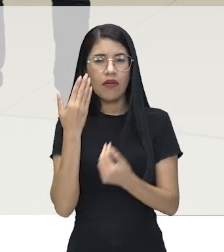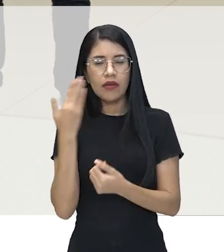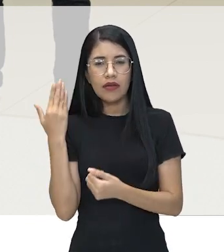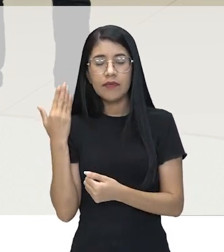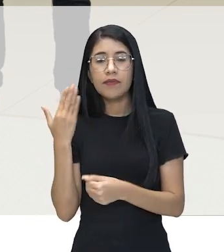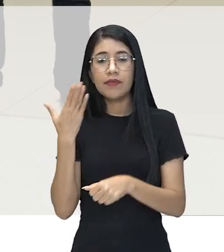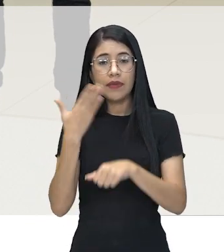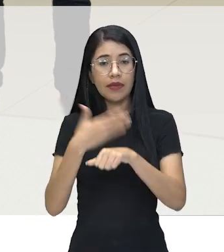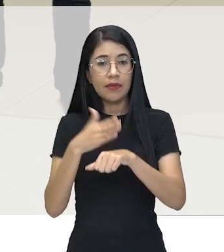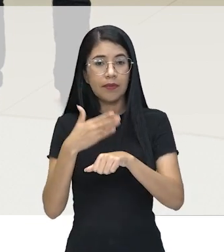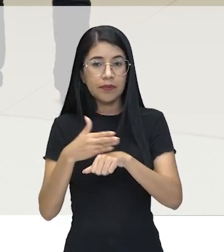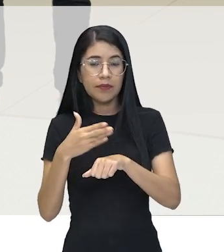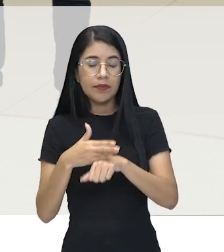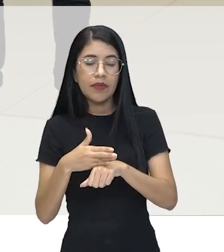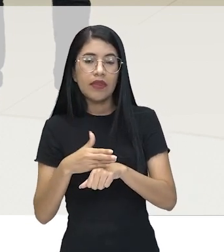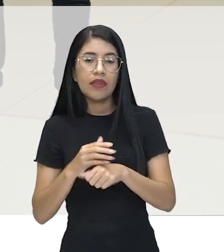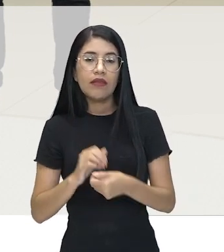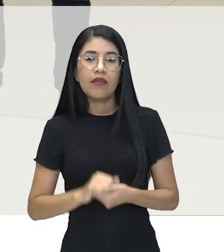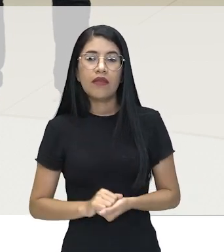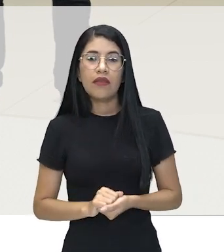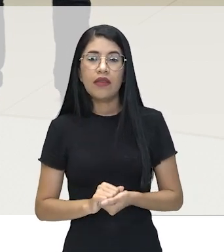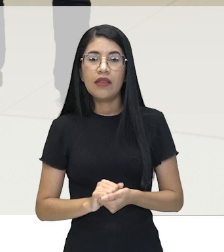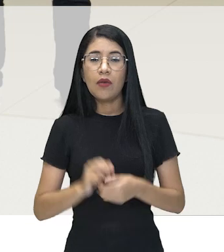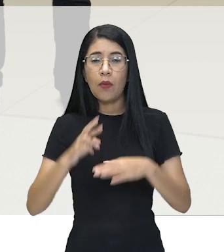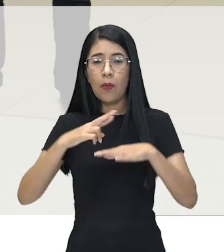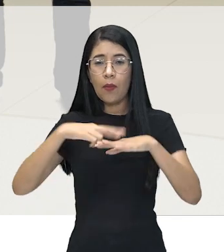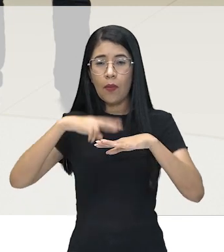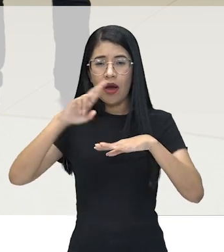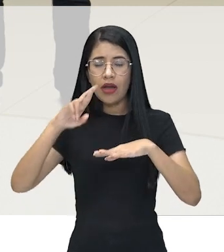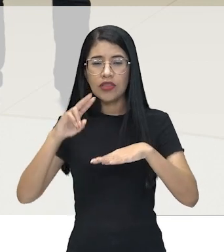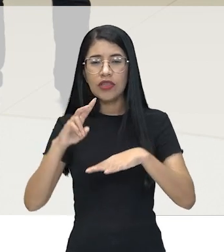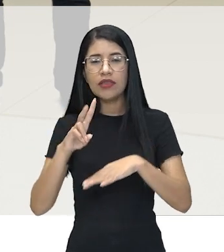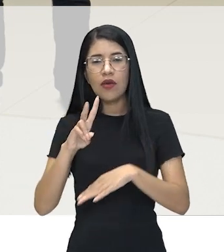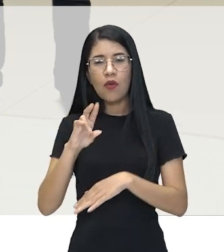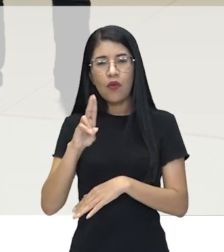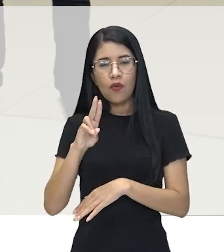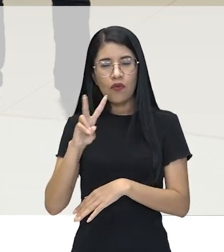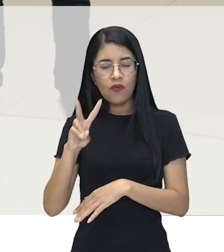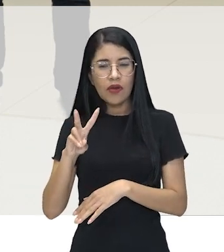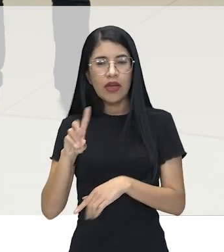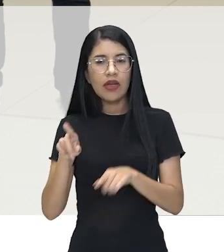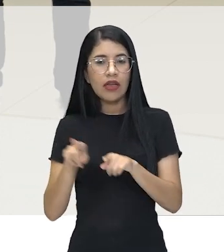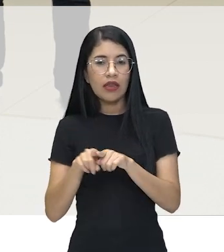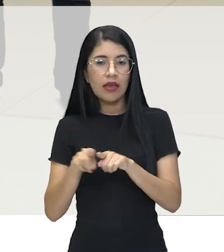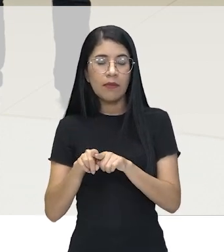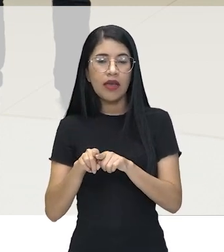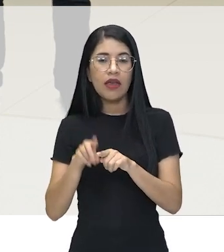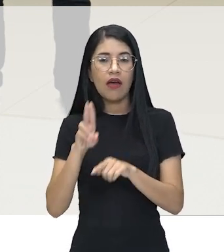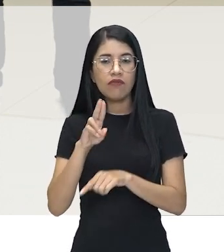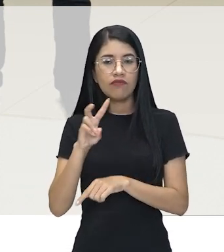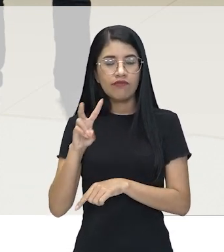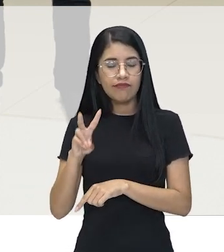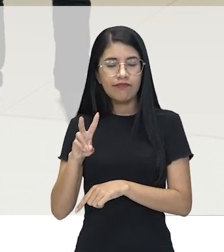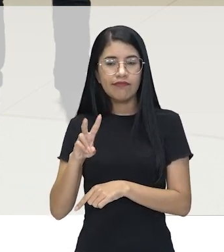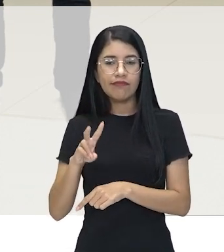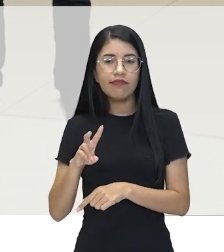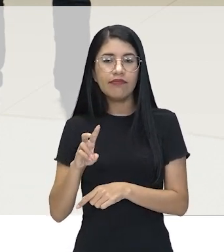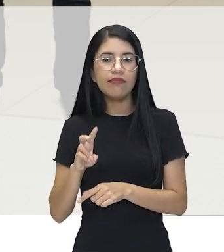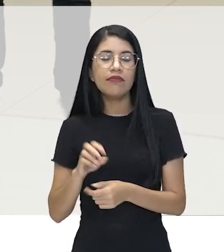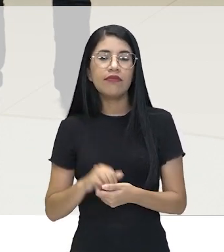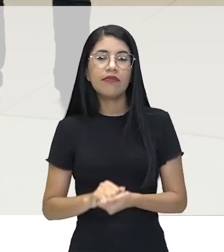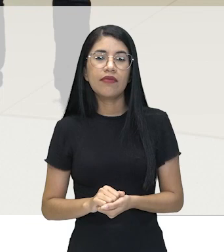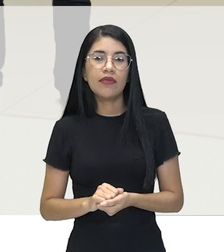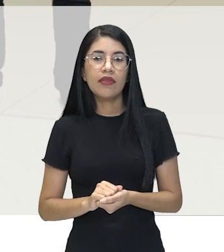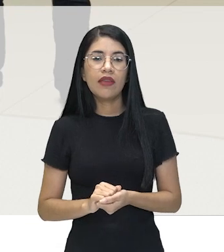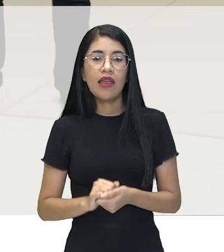olhada. Quando eu ligo aí a radiação violeta, tá bom? Ou até mesmo a ultravioleta, essa